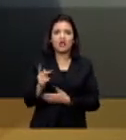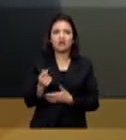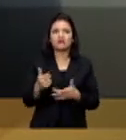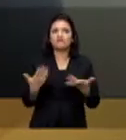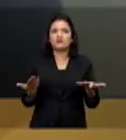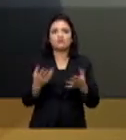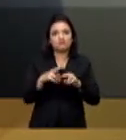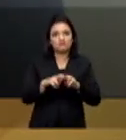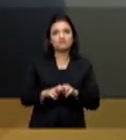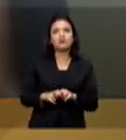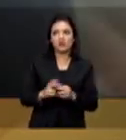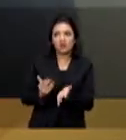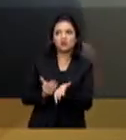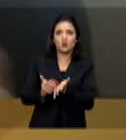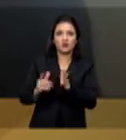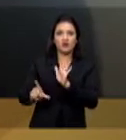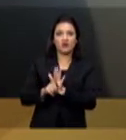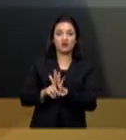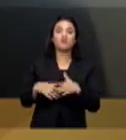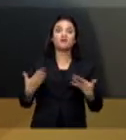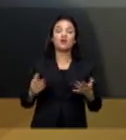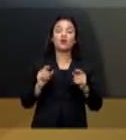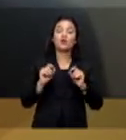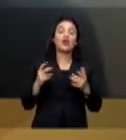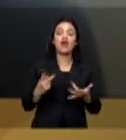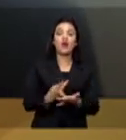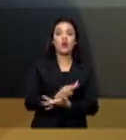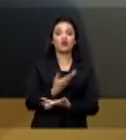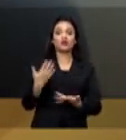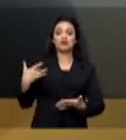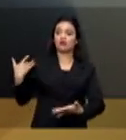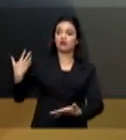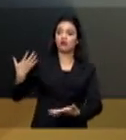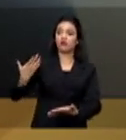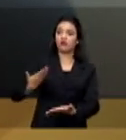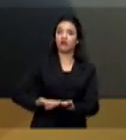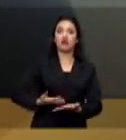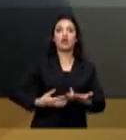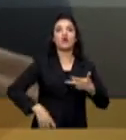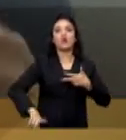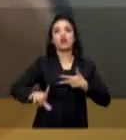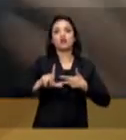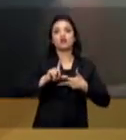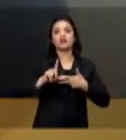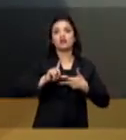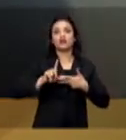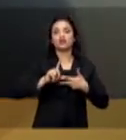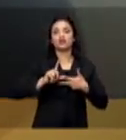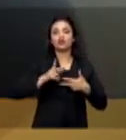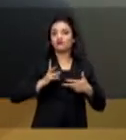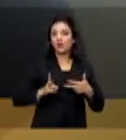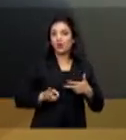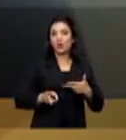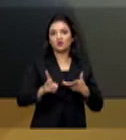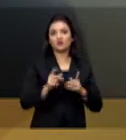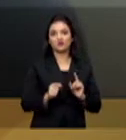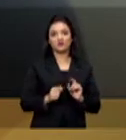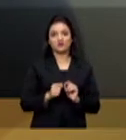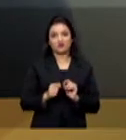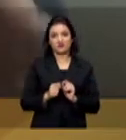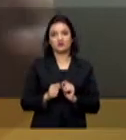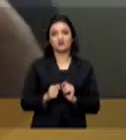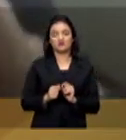é um pouco do que vem acontecendo como resposta do Poder Legislativo a diversas situações